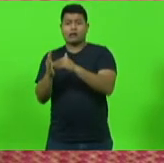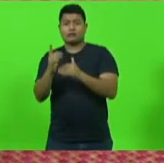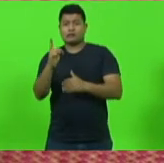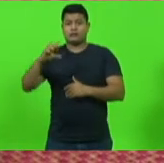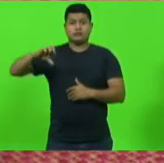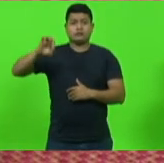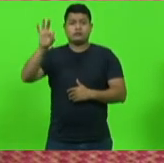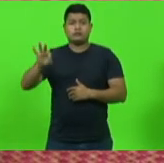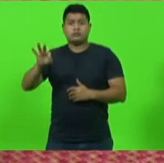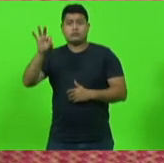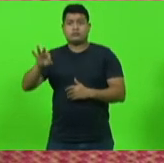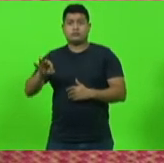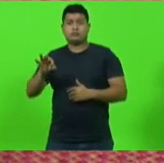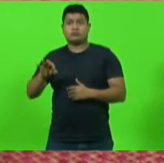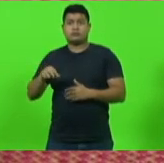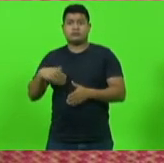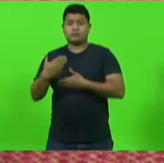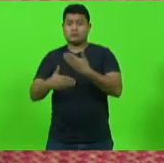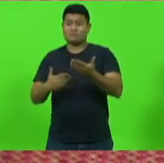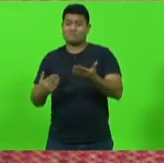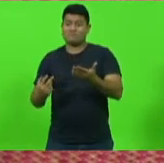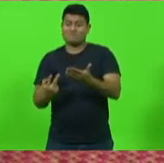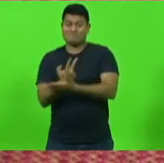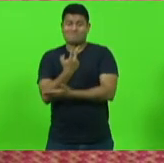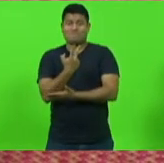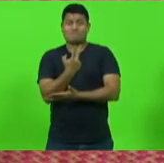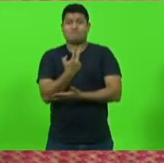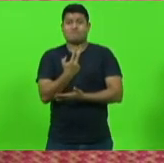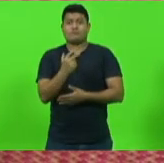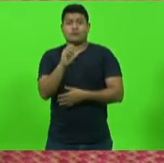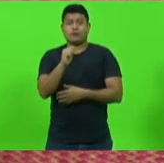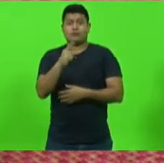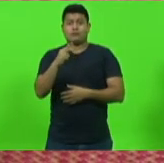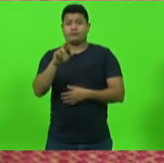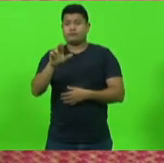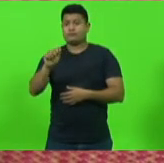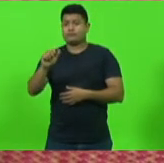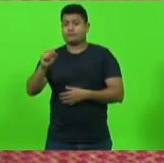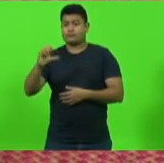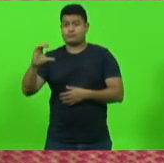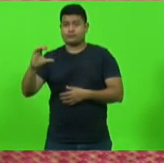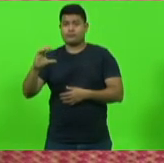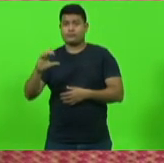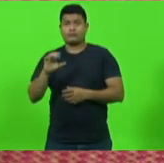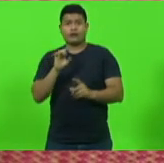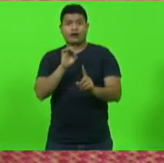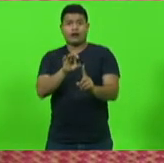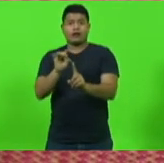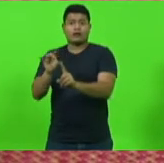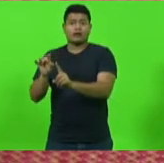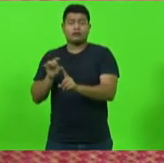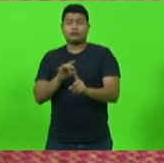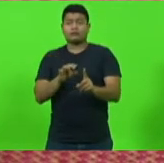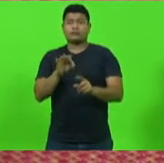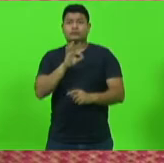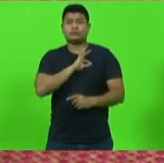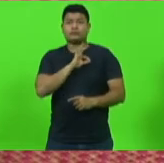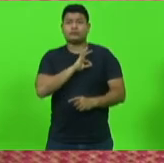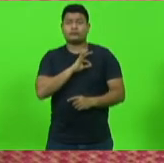por uma intransigência da APRASC naquele momento, cada um dos policiais que estão